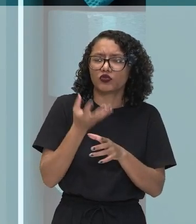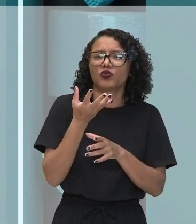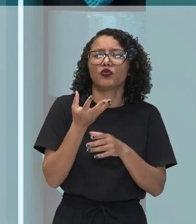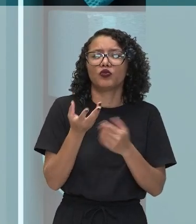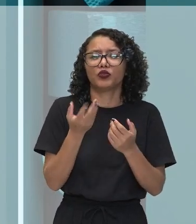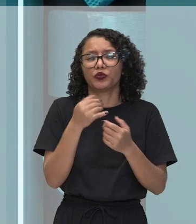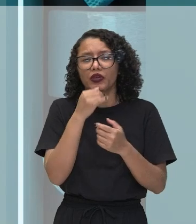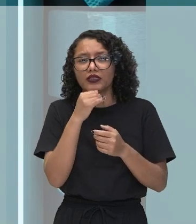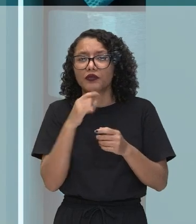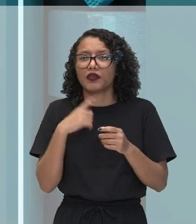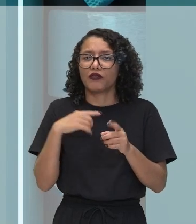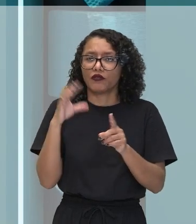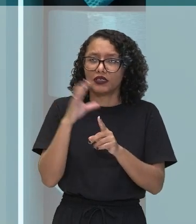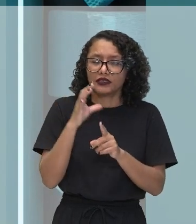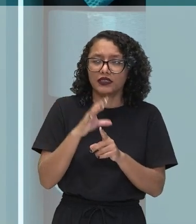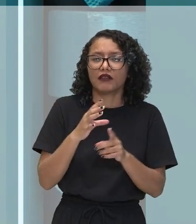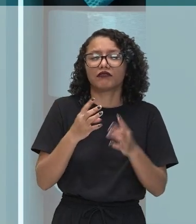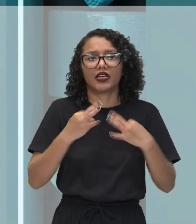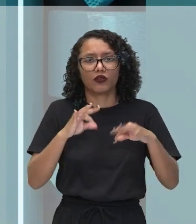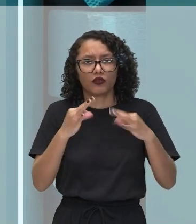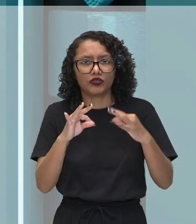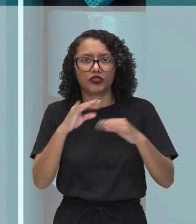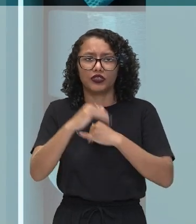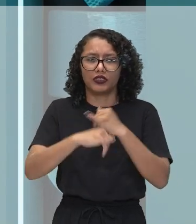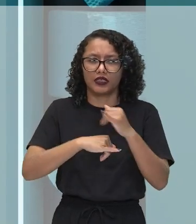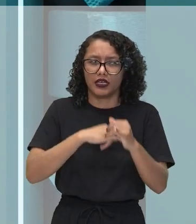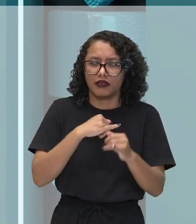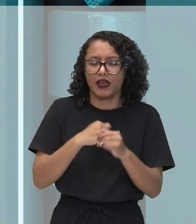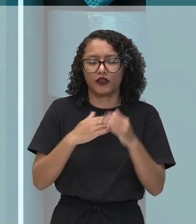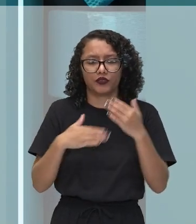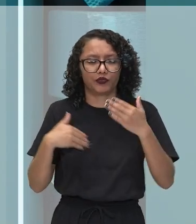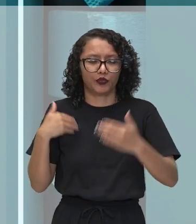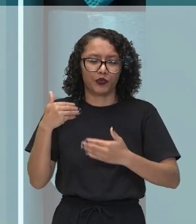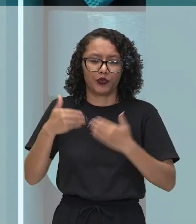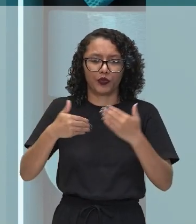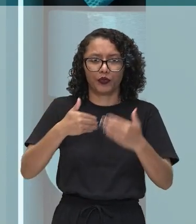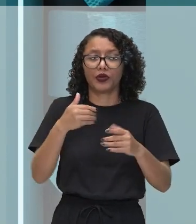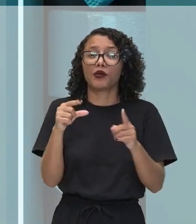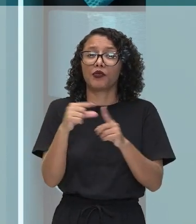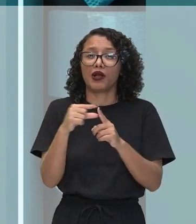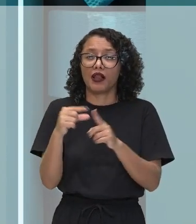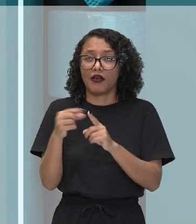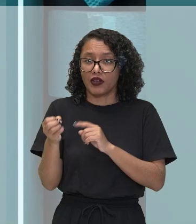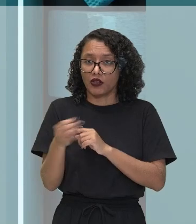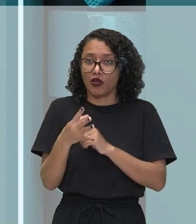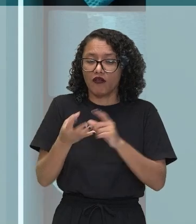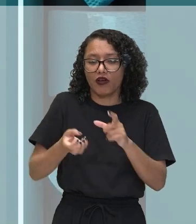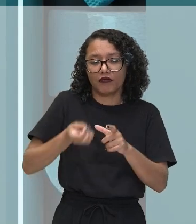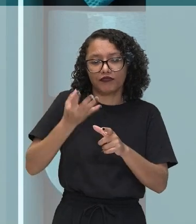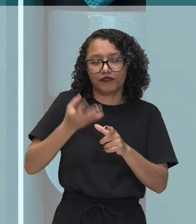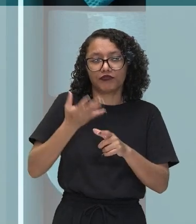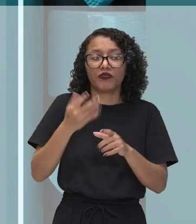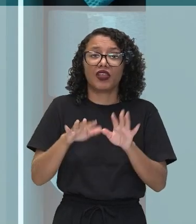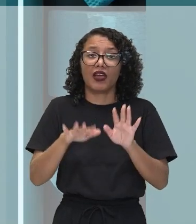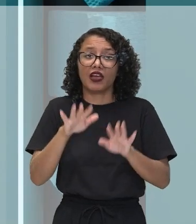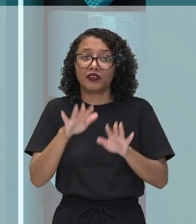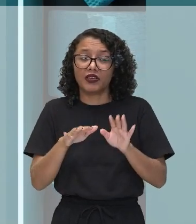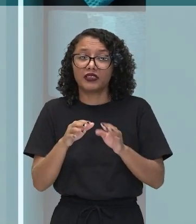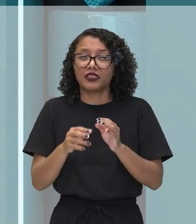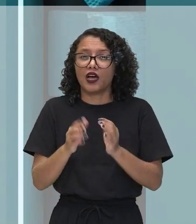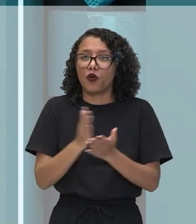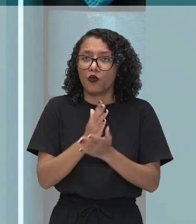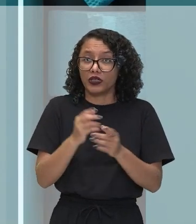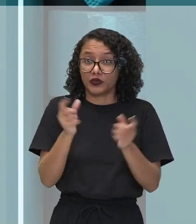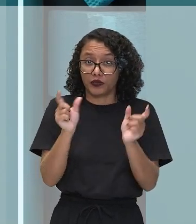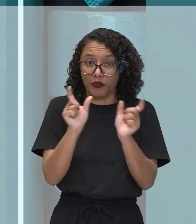a tecnologia, com a internet. Vamos criando novas palavras. Muitas palavras não existiam há 2 anos, há 3